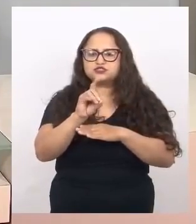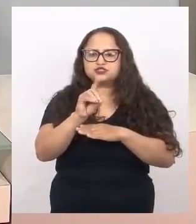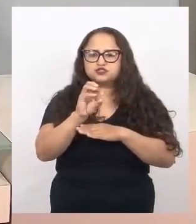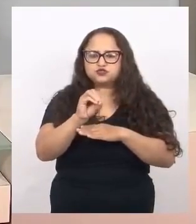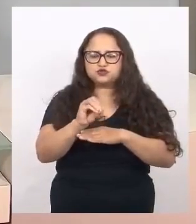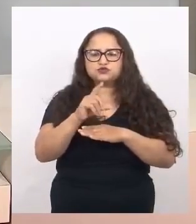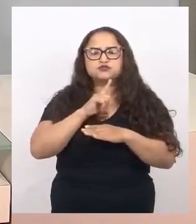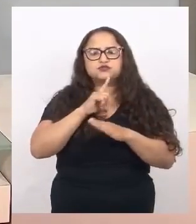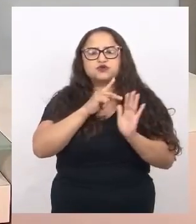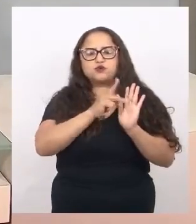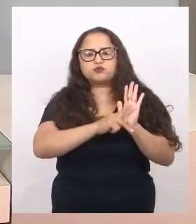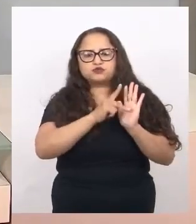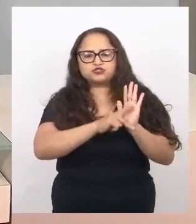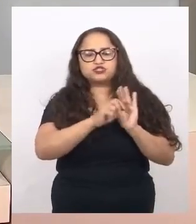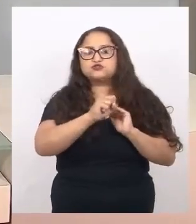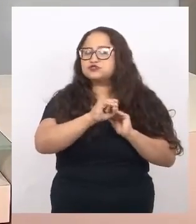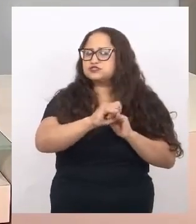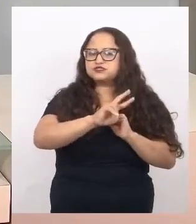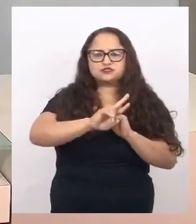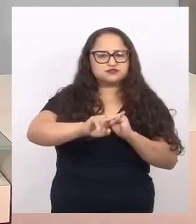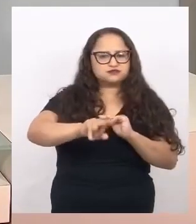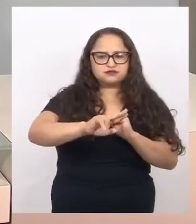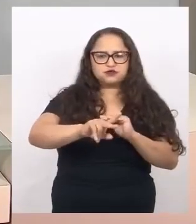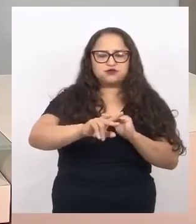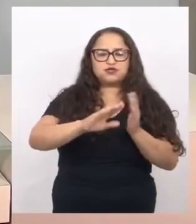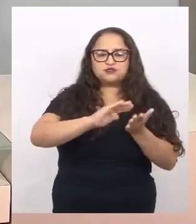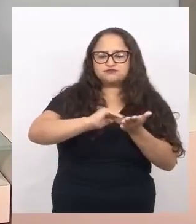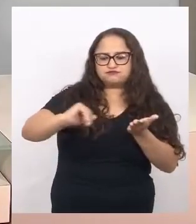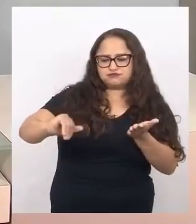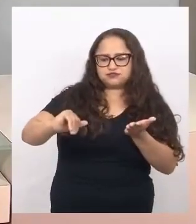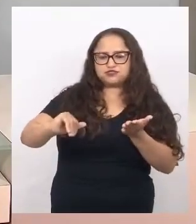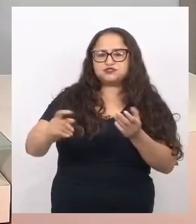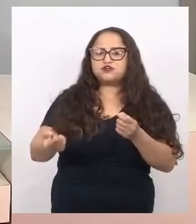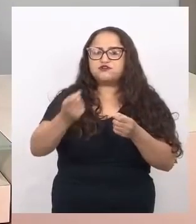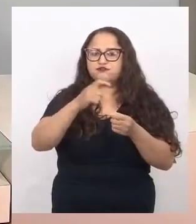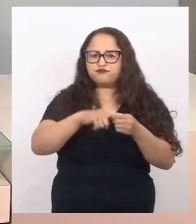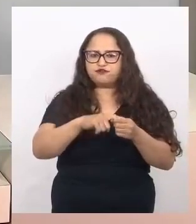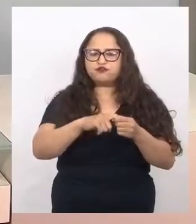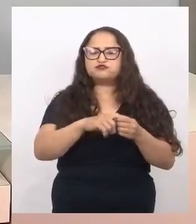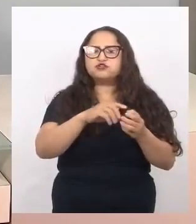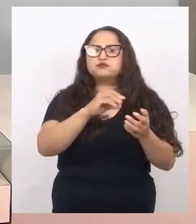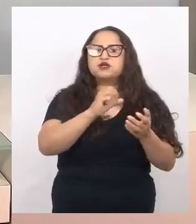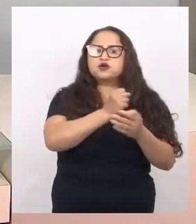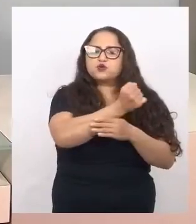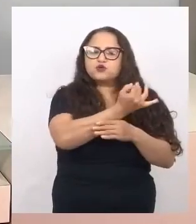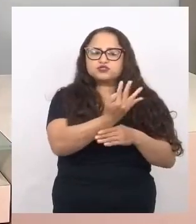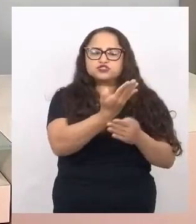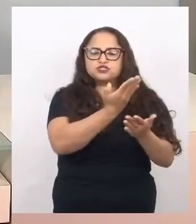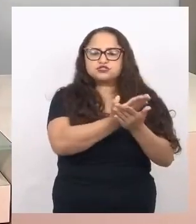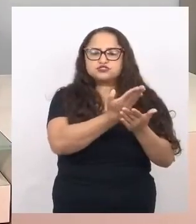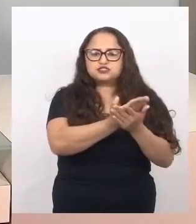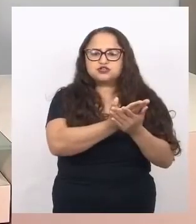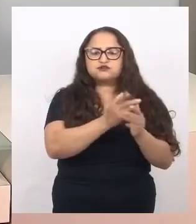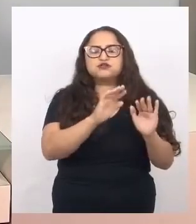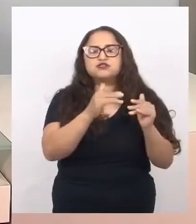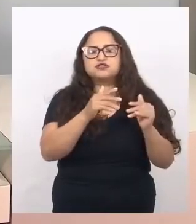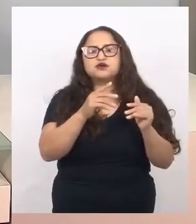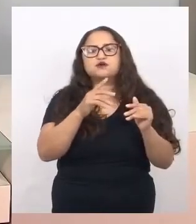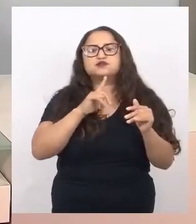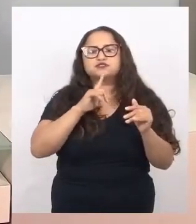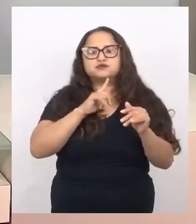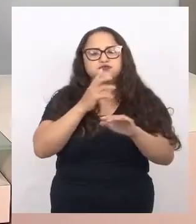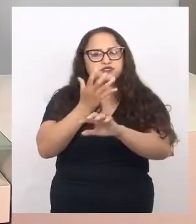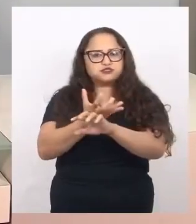ele mantém o projeto, se ele não ficar adido, ele abandona o projeto, esse projeto volta para o saldo e o docente pega as aulas da disciplina